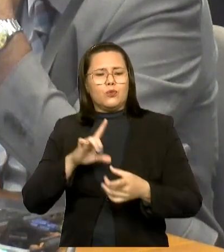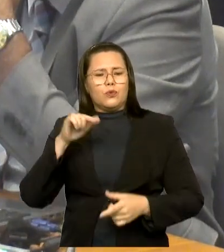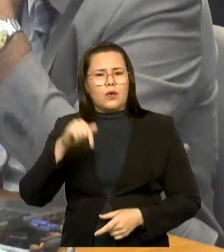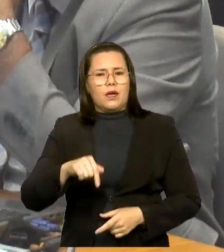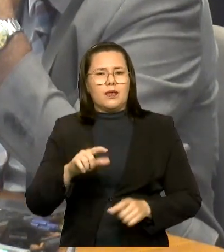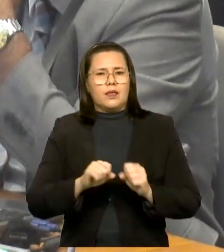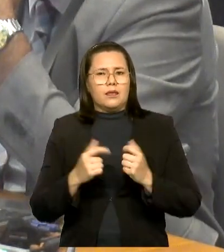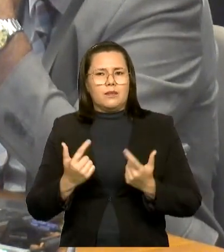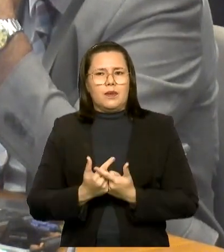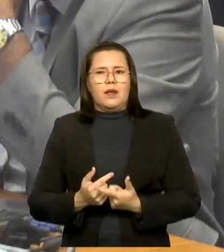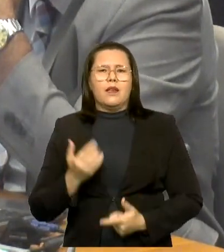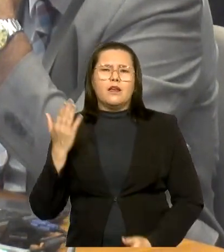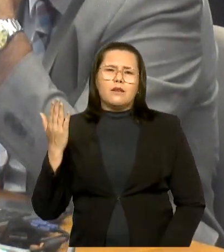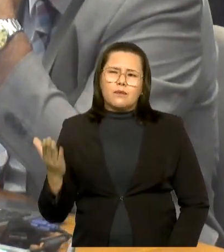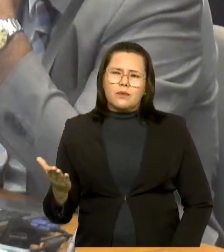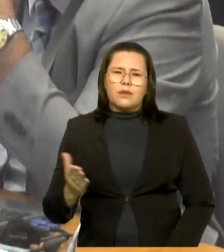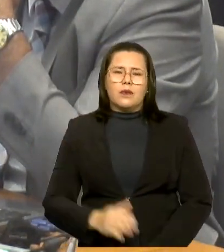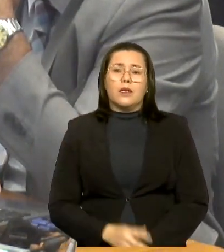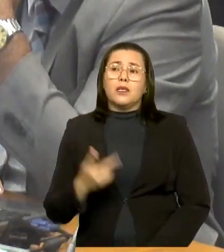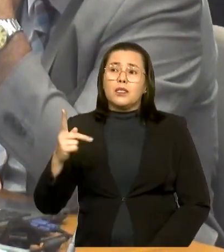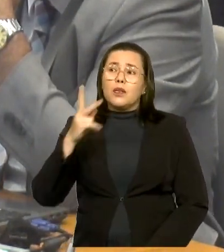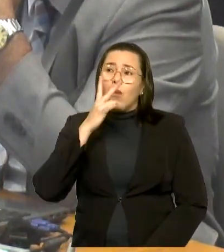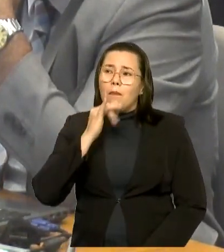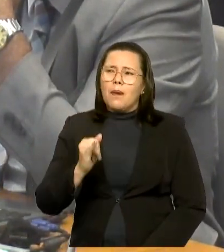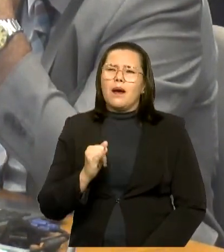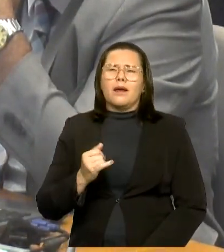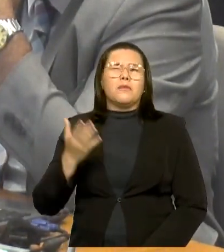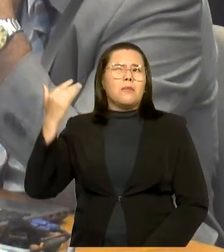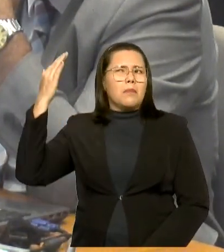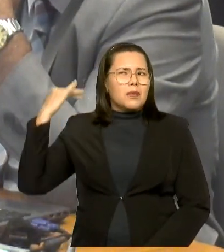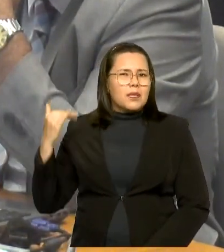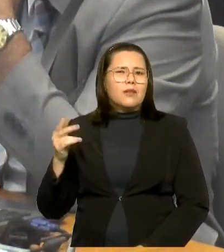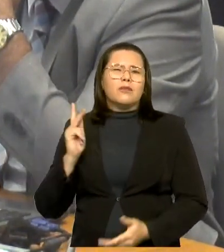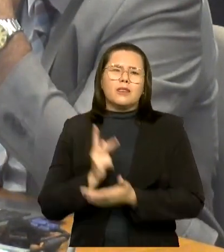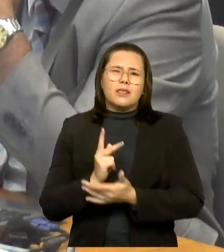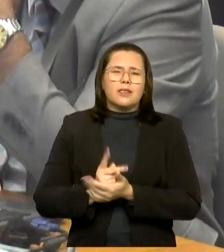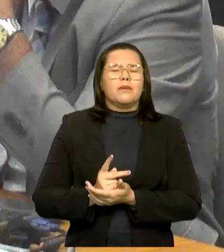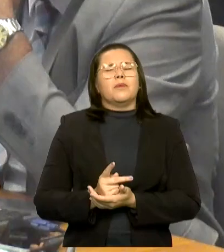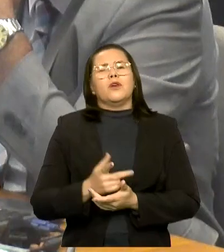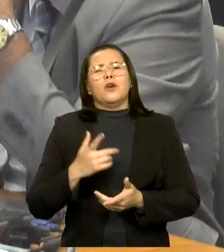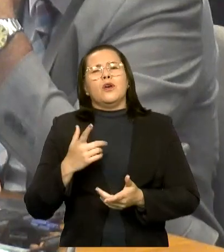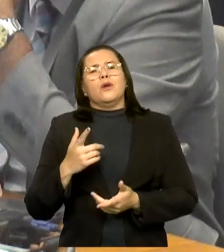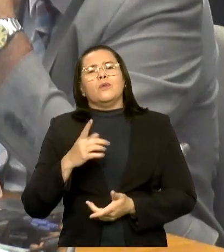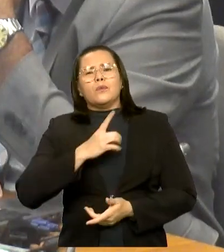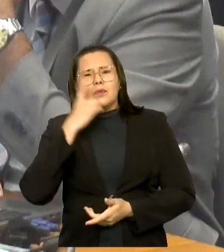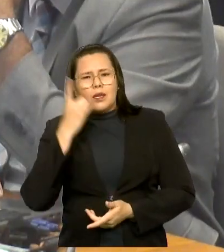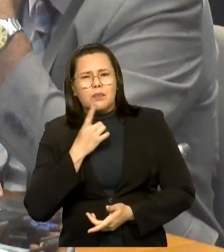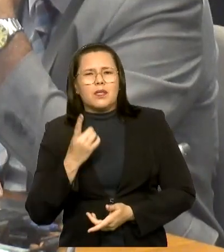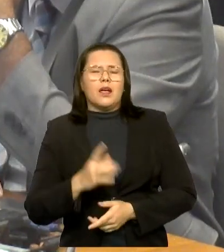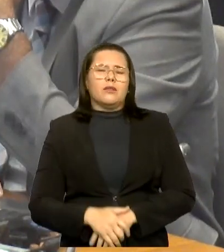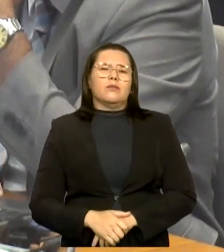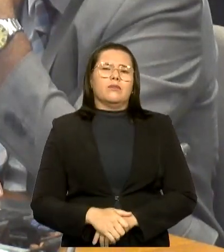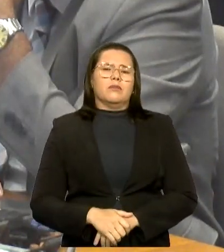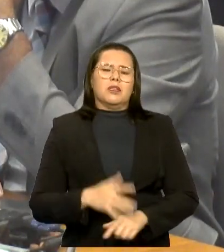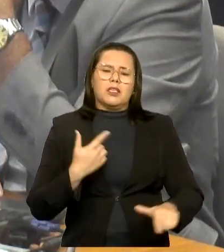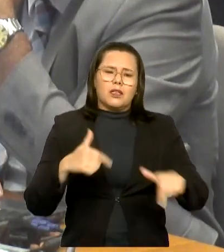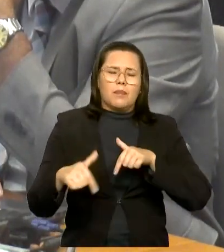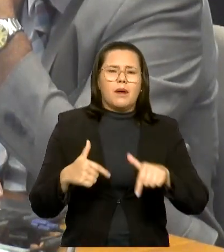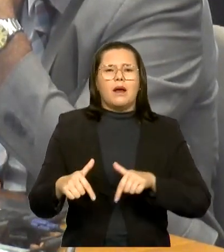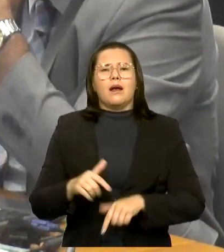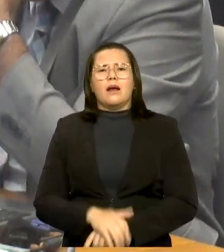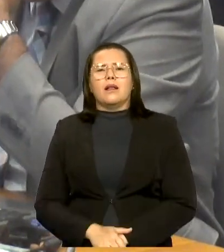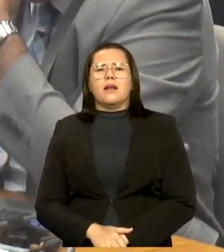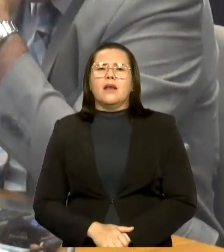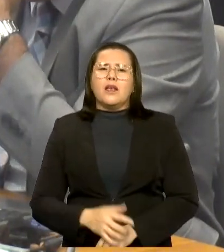pai. Sempre um deputado atuante, sempre um deputado coerente com seus fundamentos ideológicos, e Vossa Excelência herdou